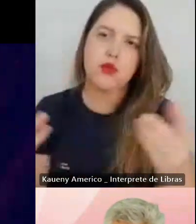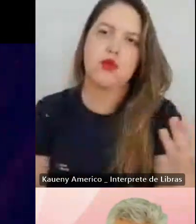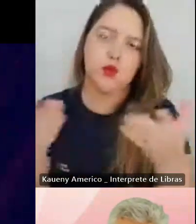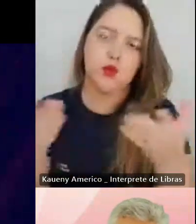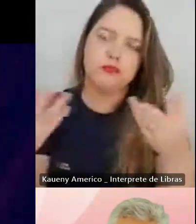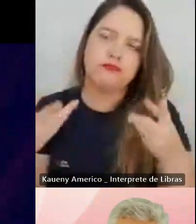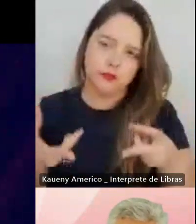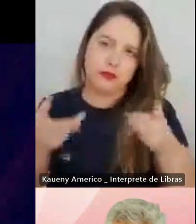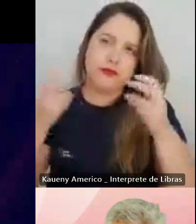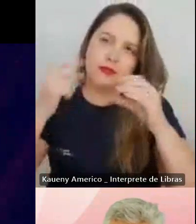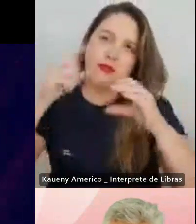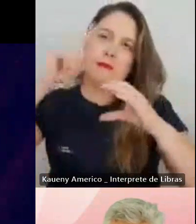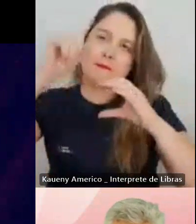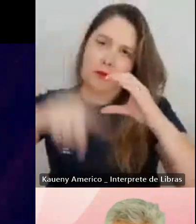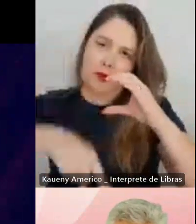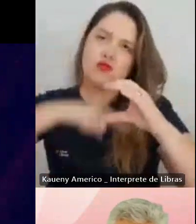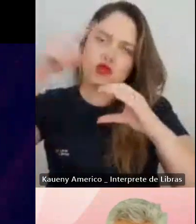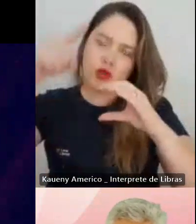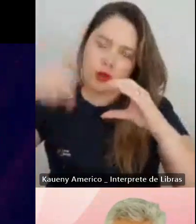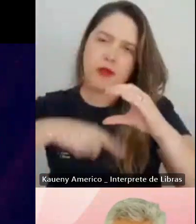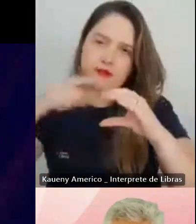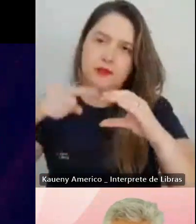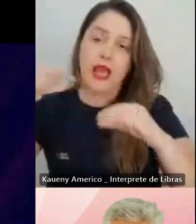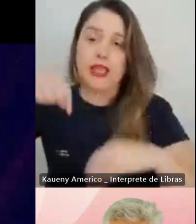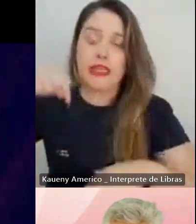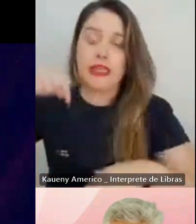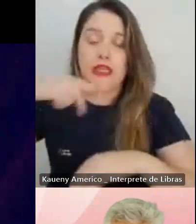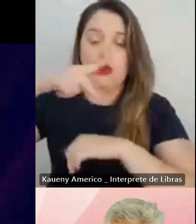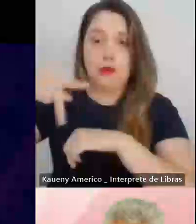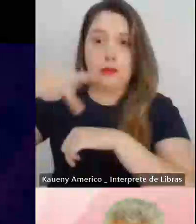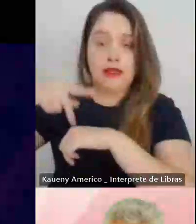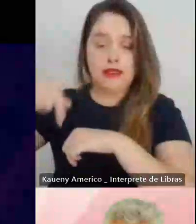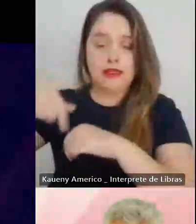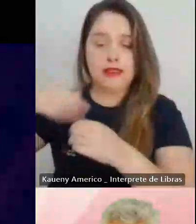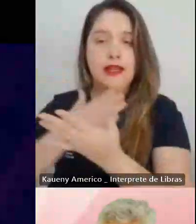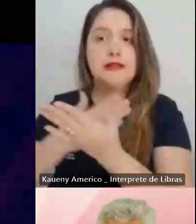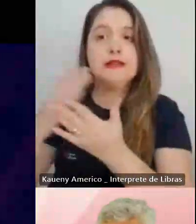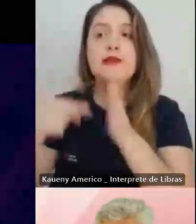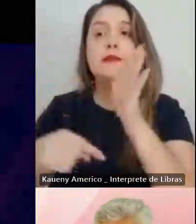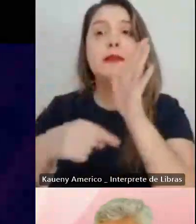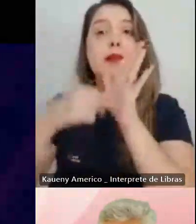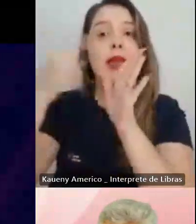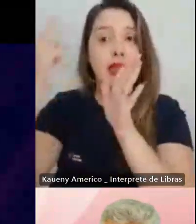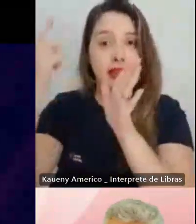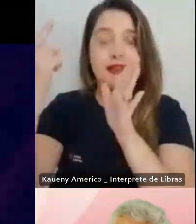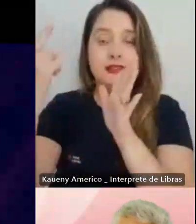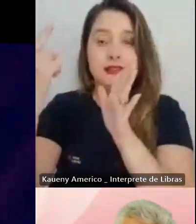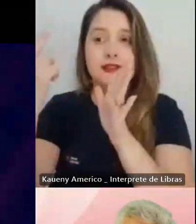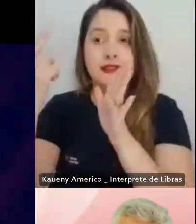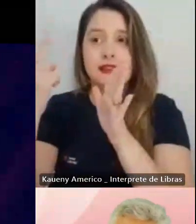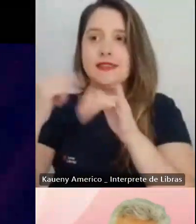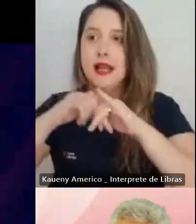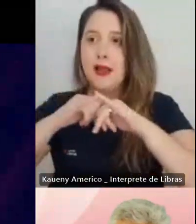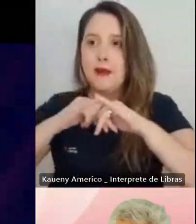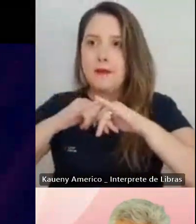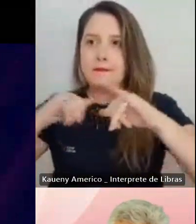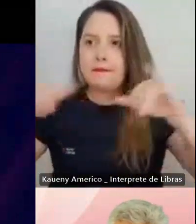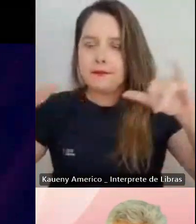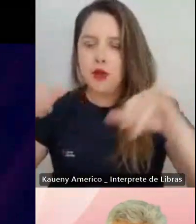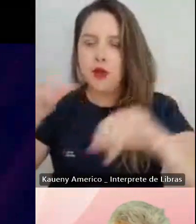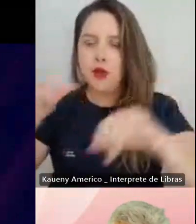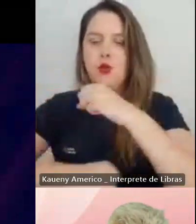mundialmente. Aqui no nosso país, o início das primeiras campanhas foi no ano de